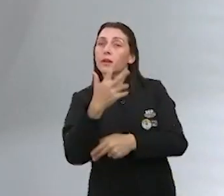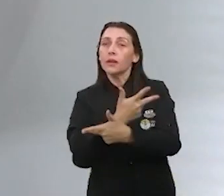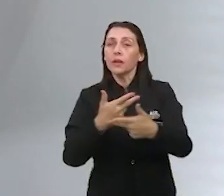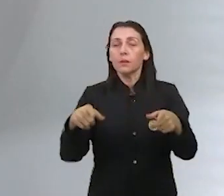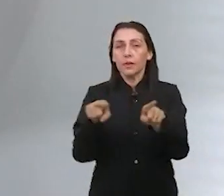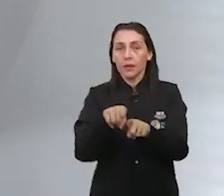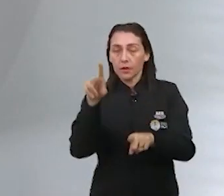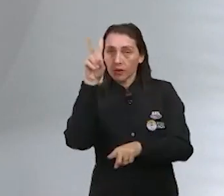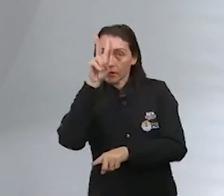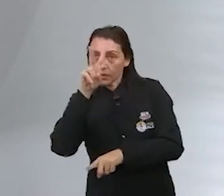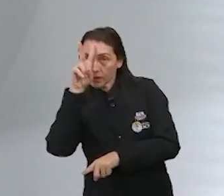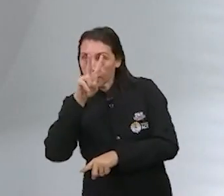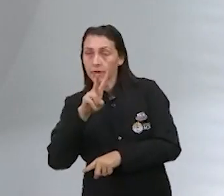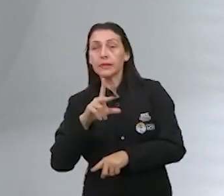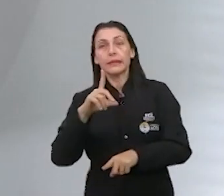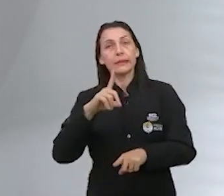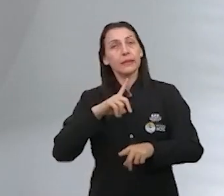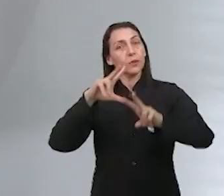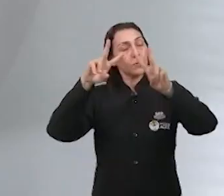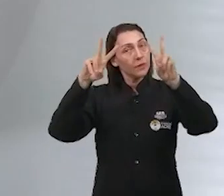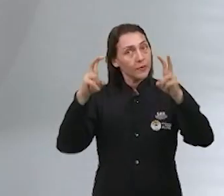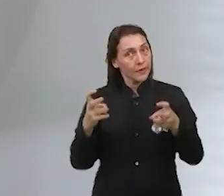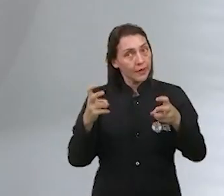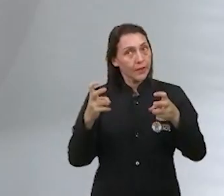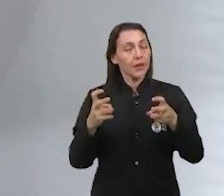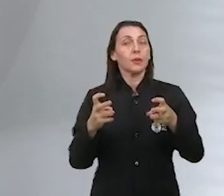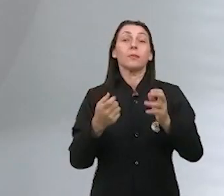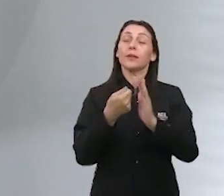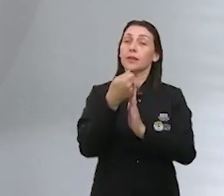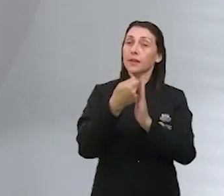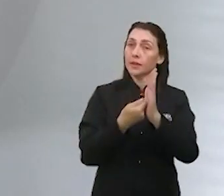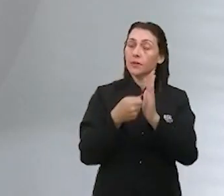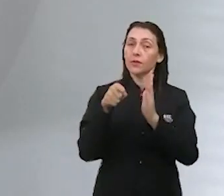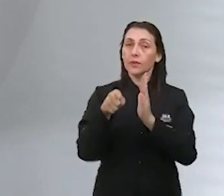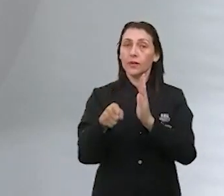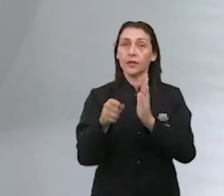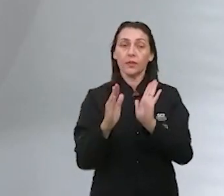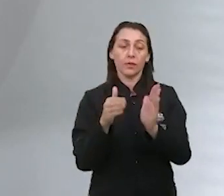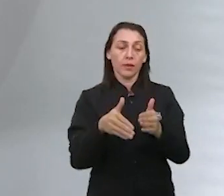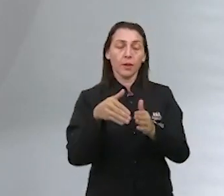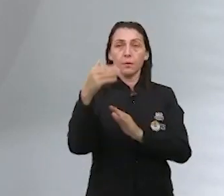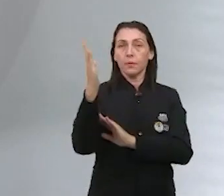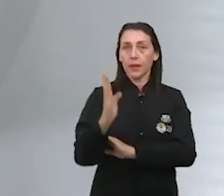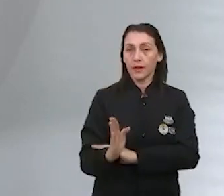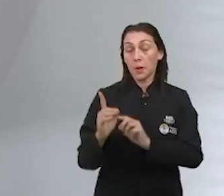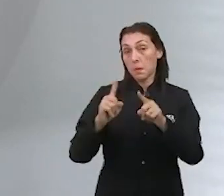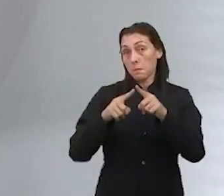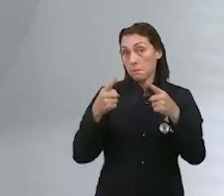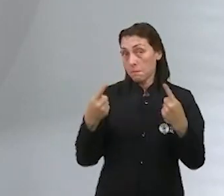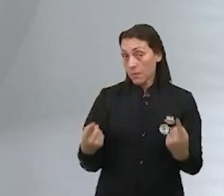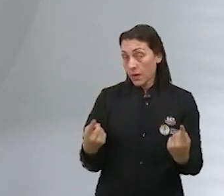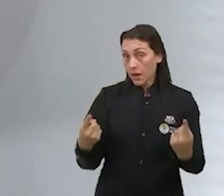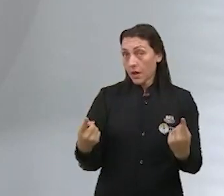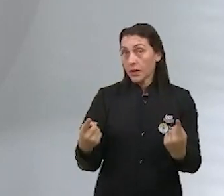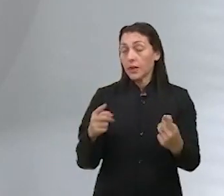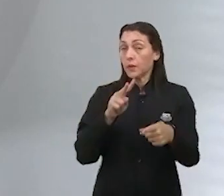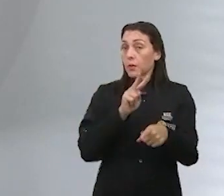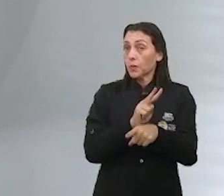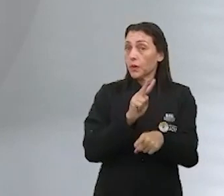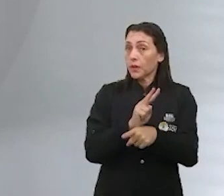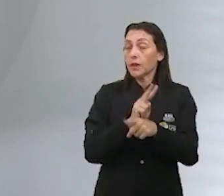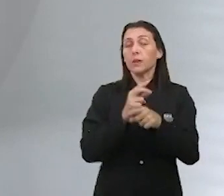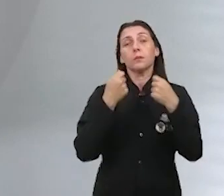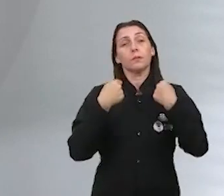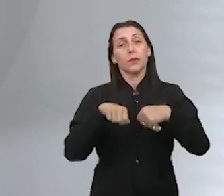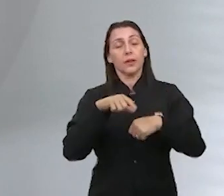Então, lembrando, vem um tema desse na redação, você vai focar em Brasil. Mas, esse cuidado que a gente tem